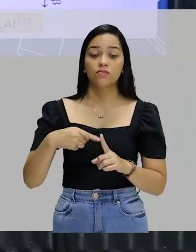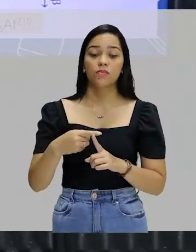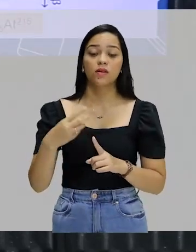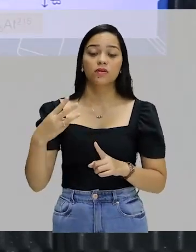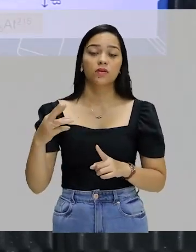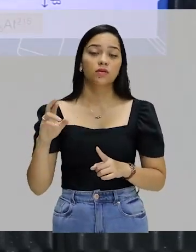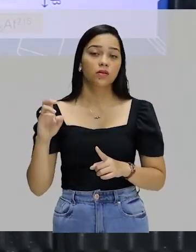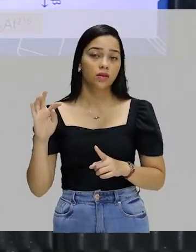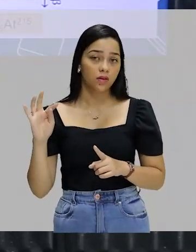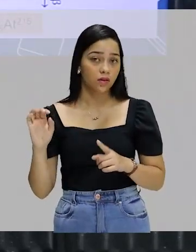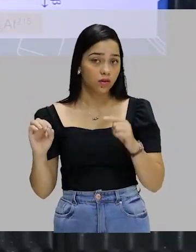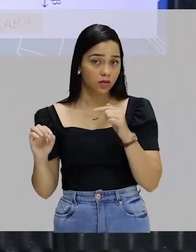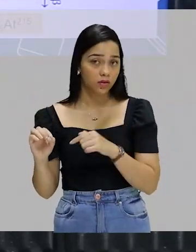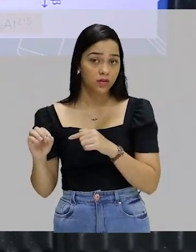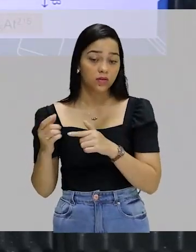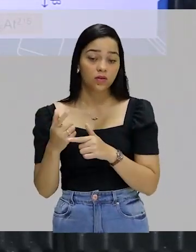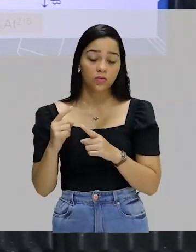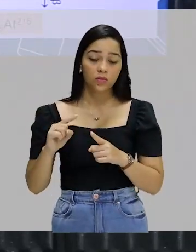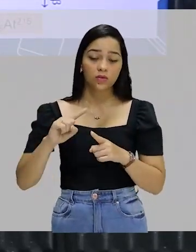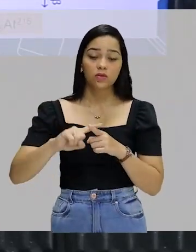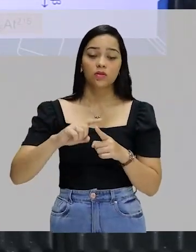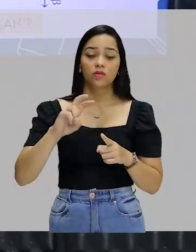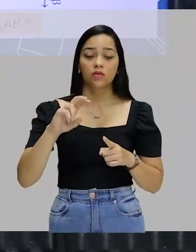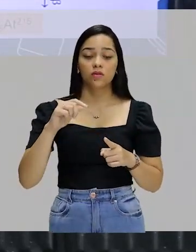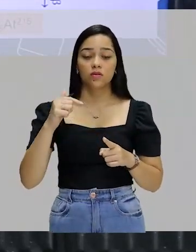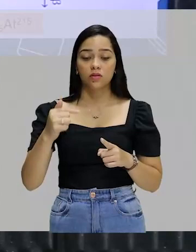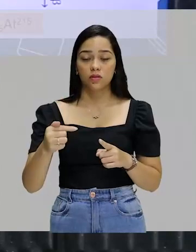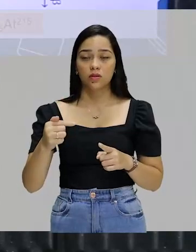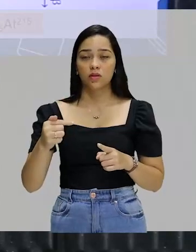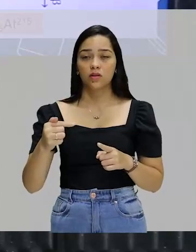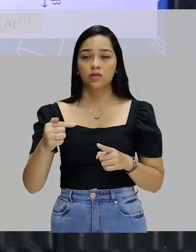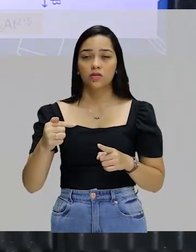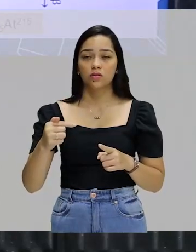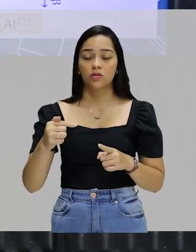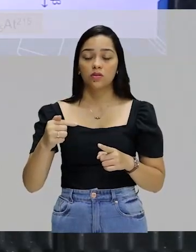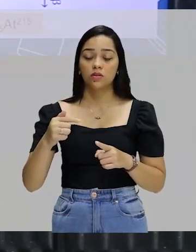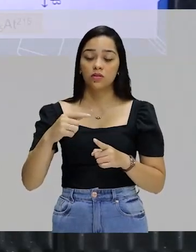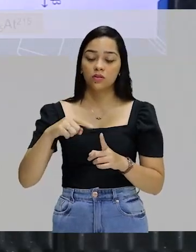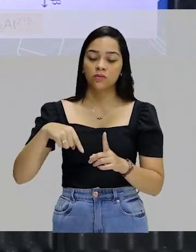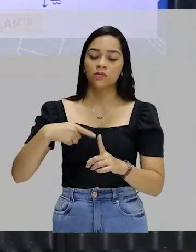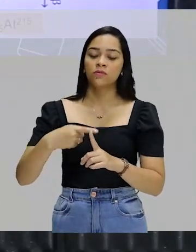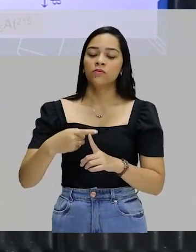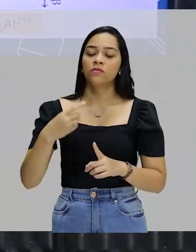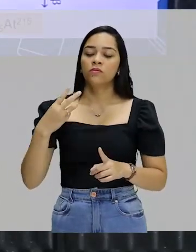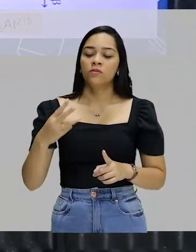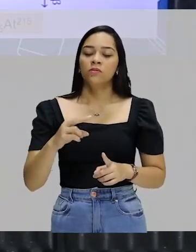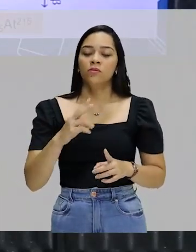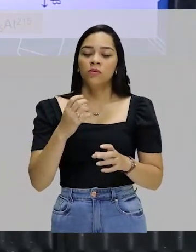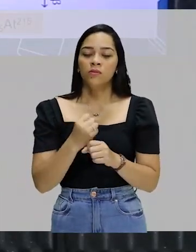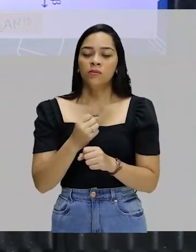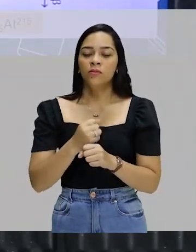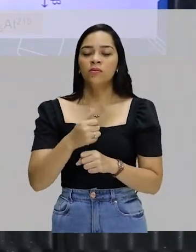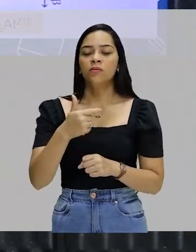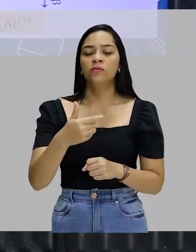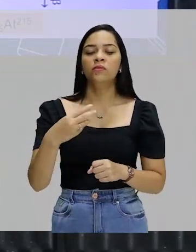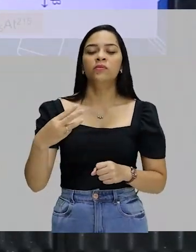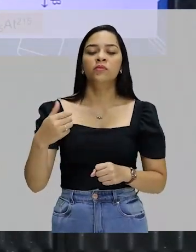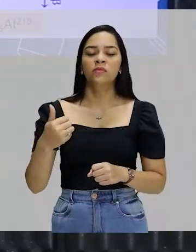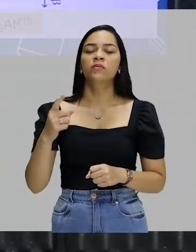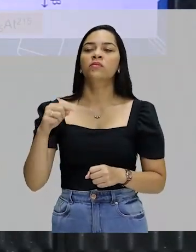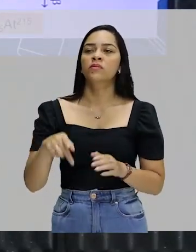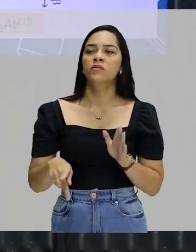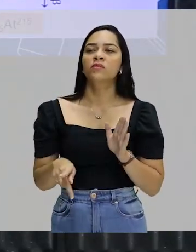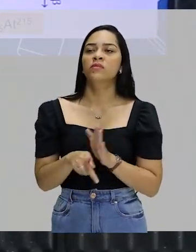resto 3. Se eu multiplicar 57 por 4 e somar com 3, vai dar 231, que é a massa